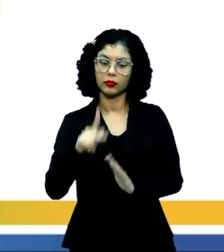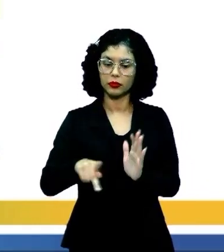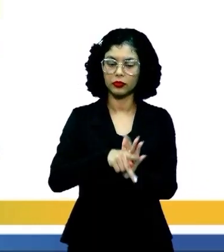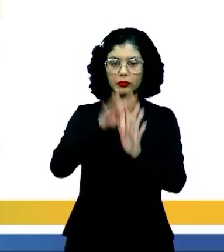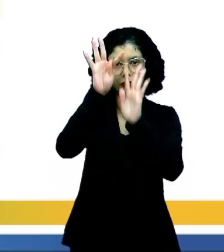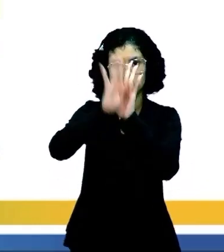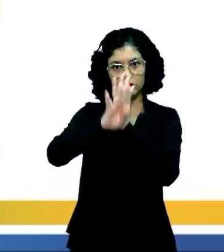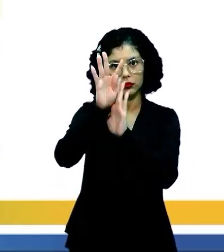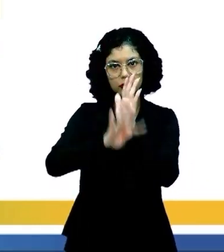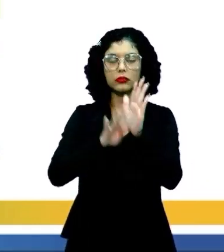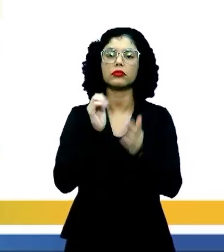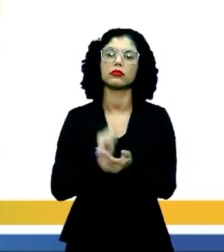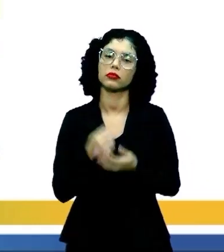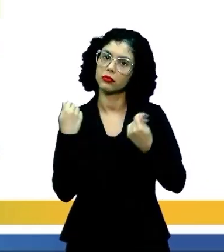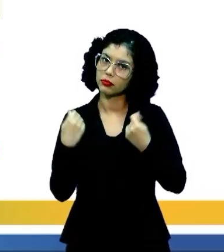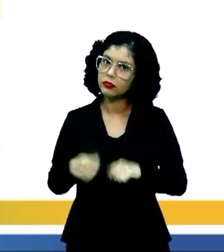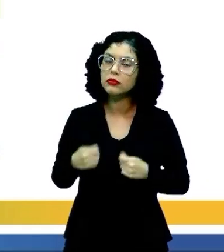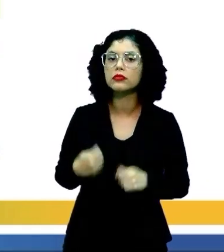texto deve